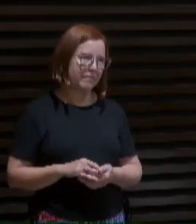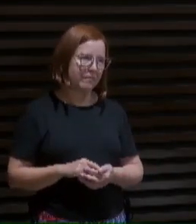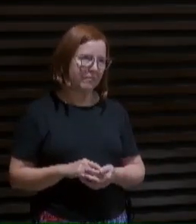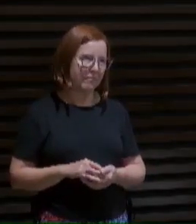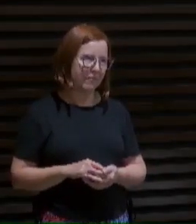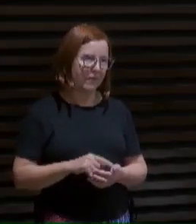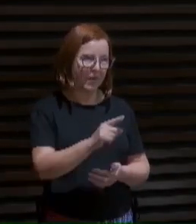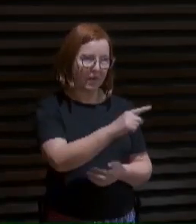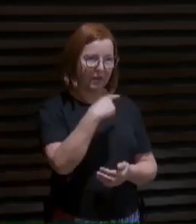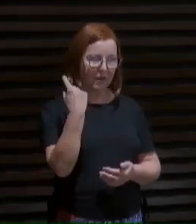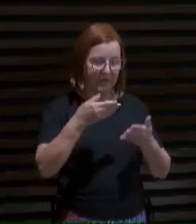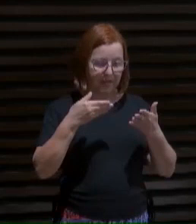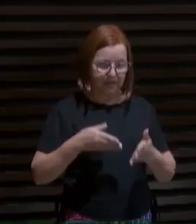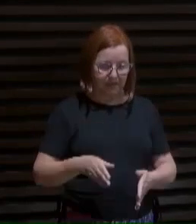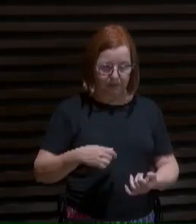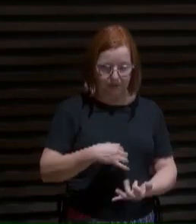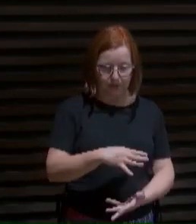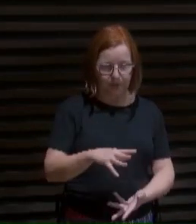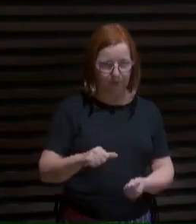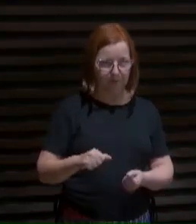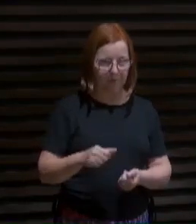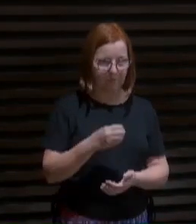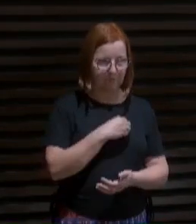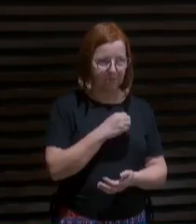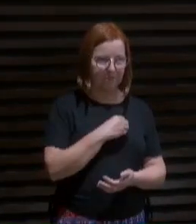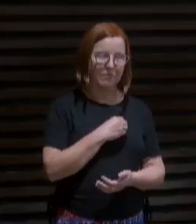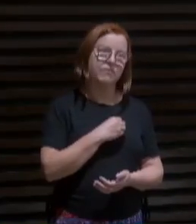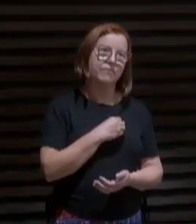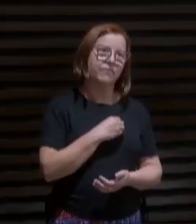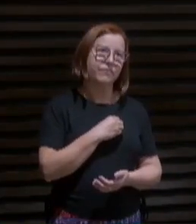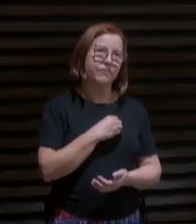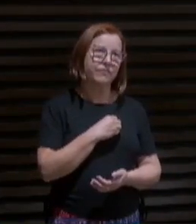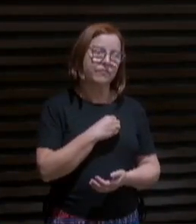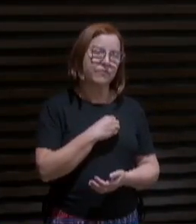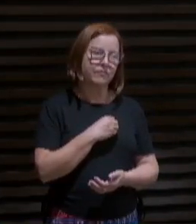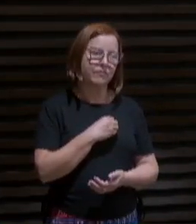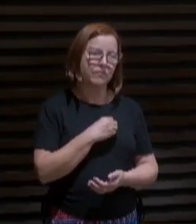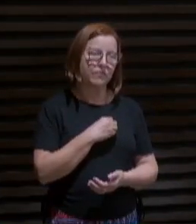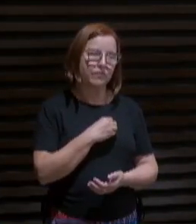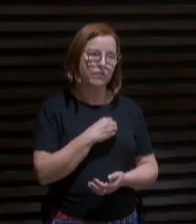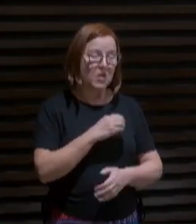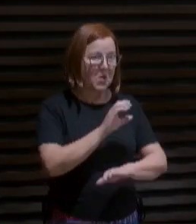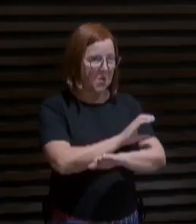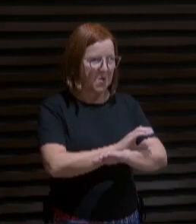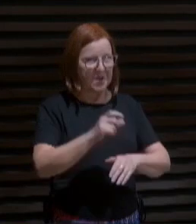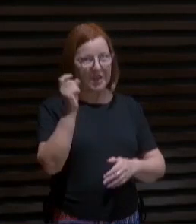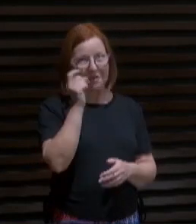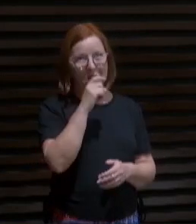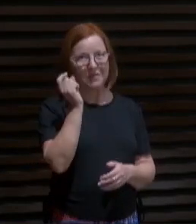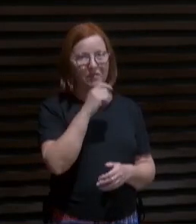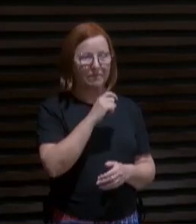Nós nascemos num mundo caído, com uma cultura da mentira por